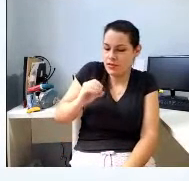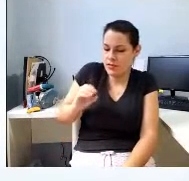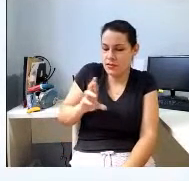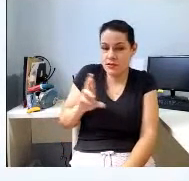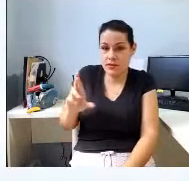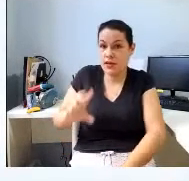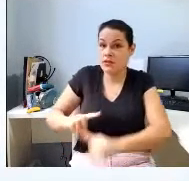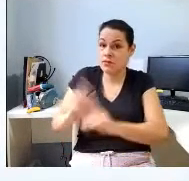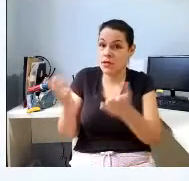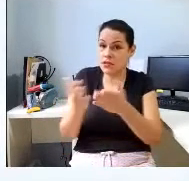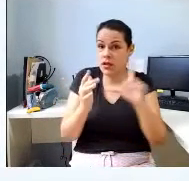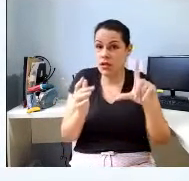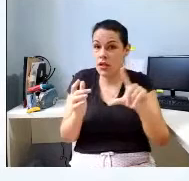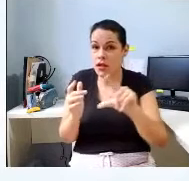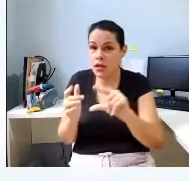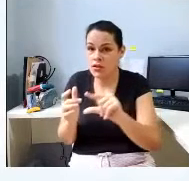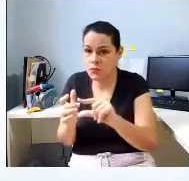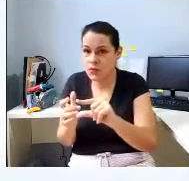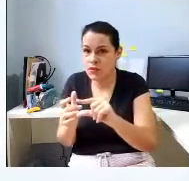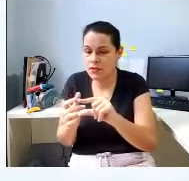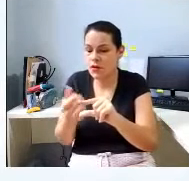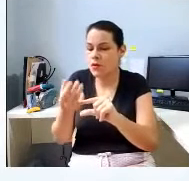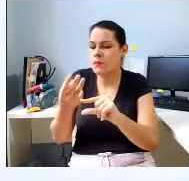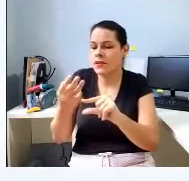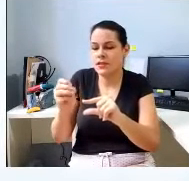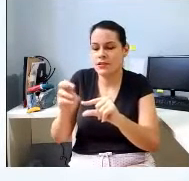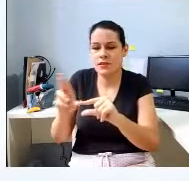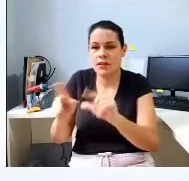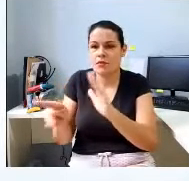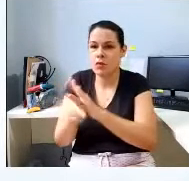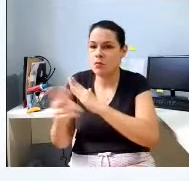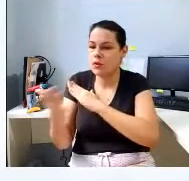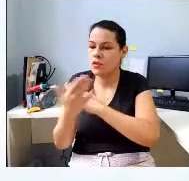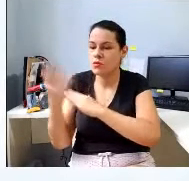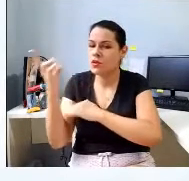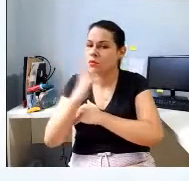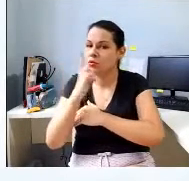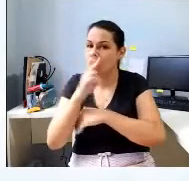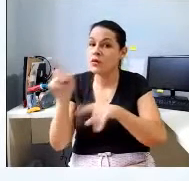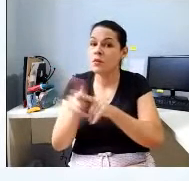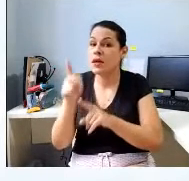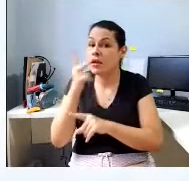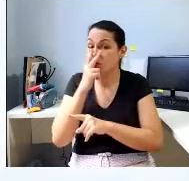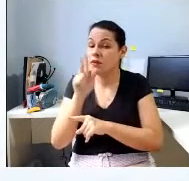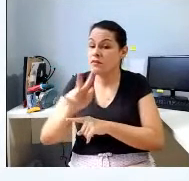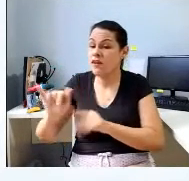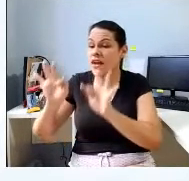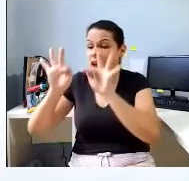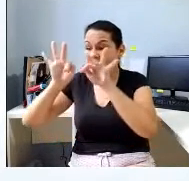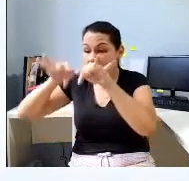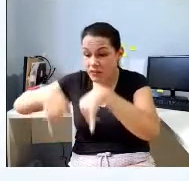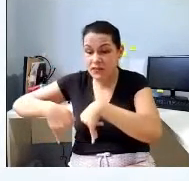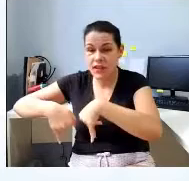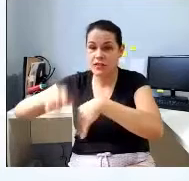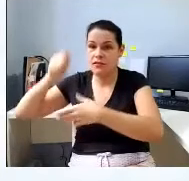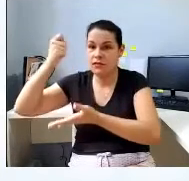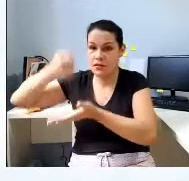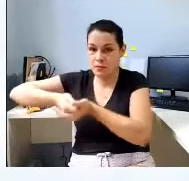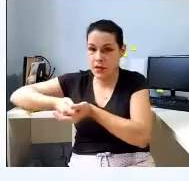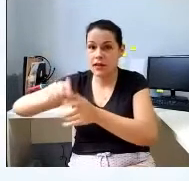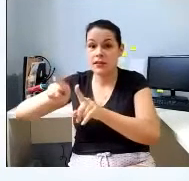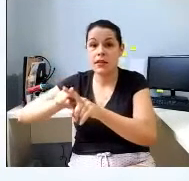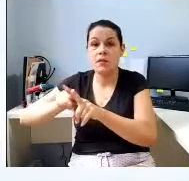a redução do abono e a perspectiva do término desse abono, e mais a falta